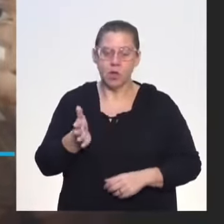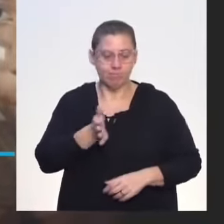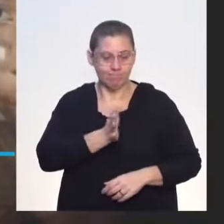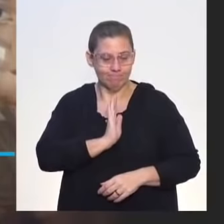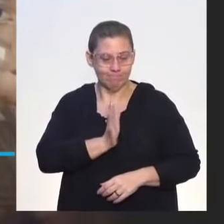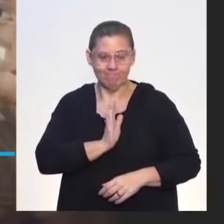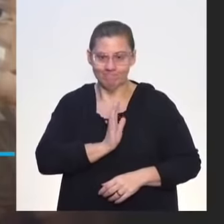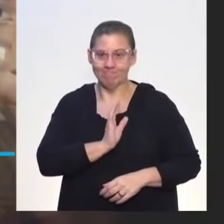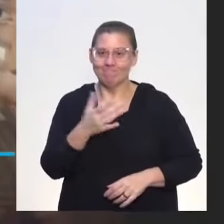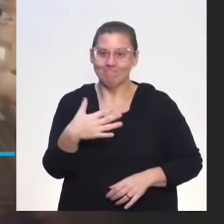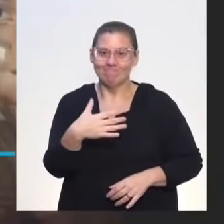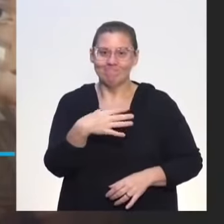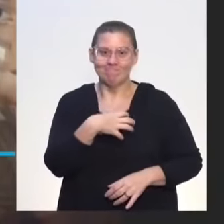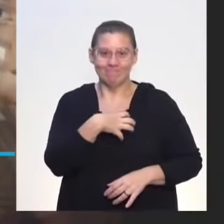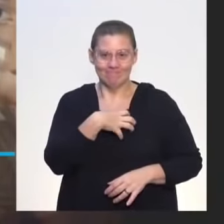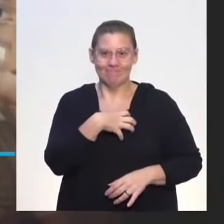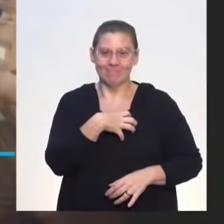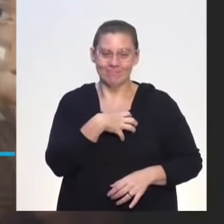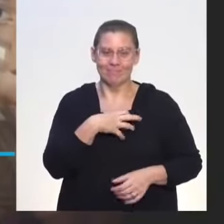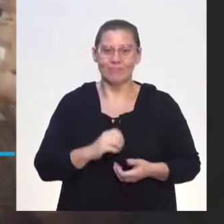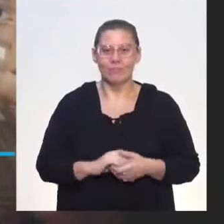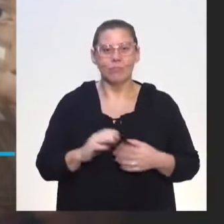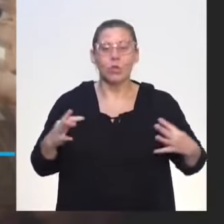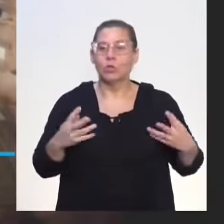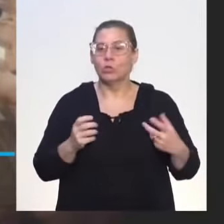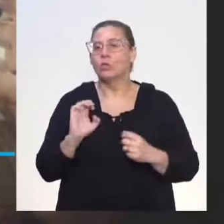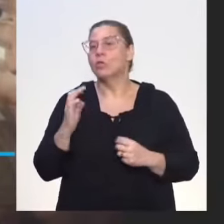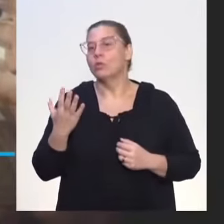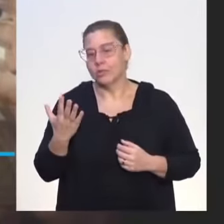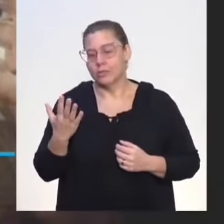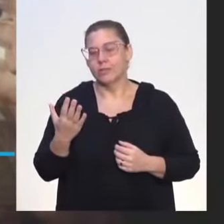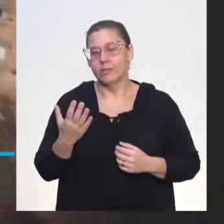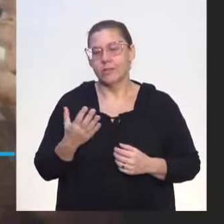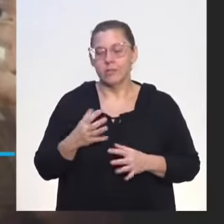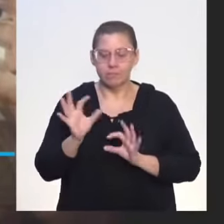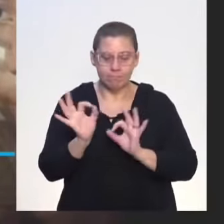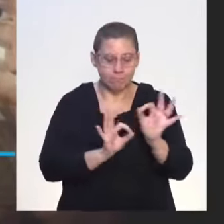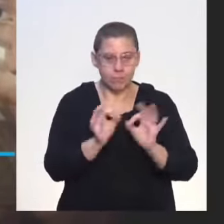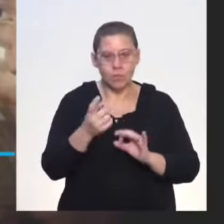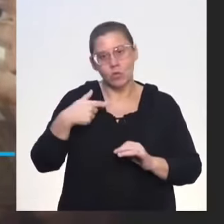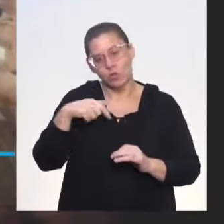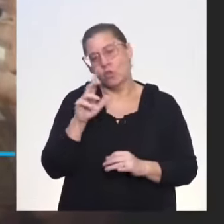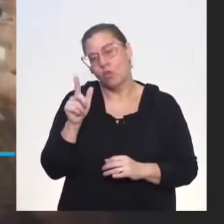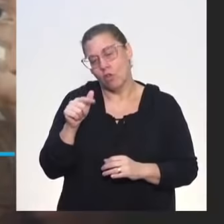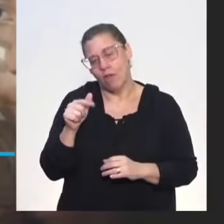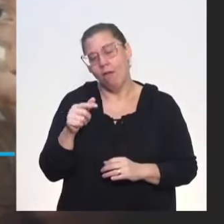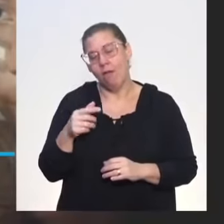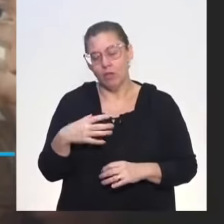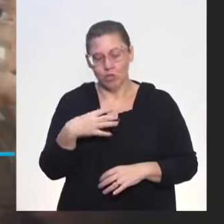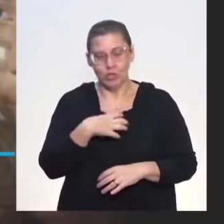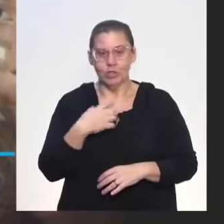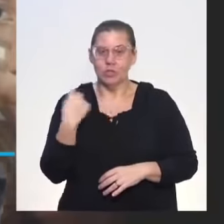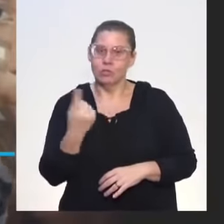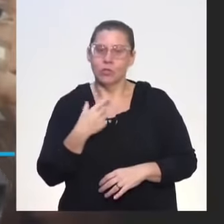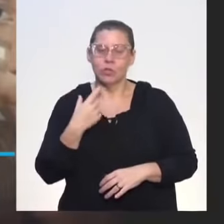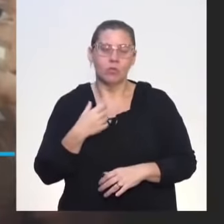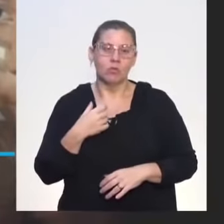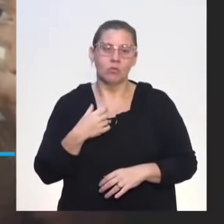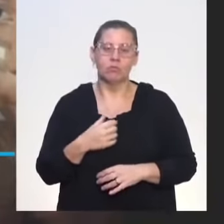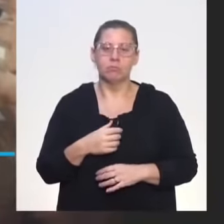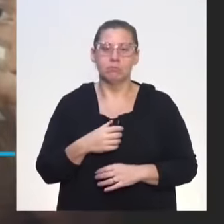da gente, para ficarem lá dentro. E tudo isso acaba compondo aquilo que nós somos, né? Então, não importa que uma